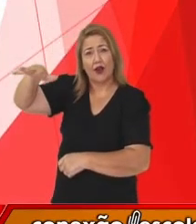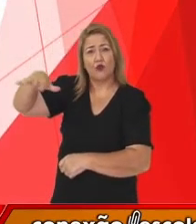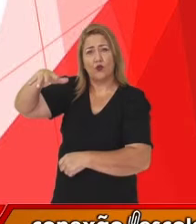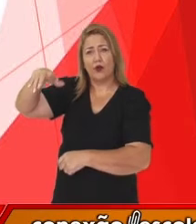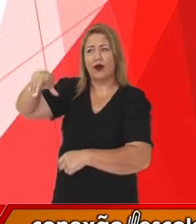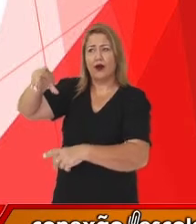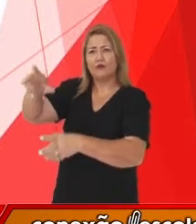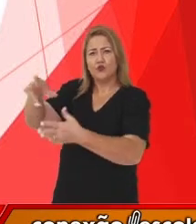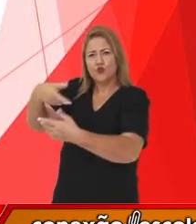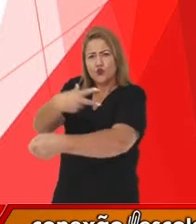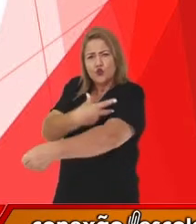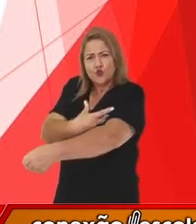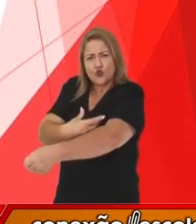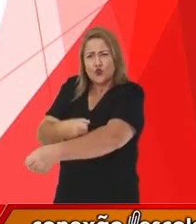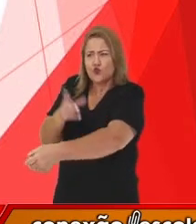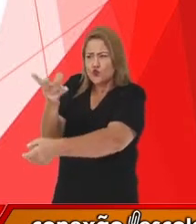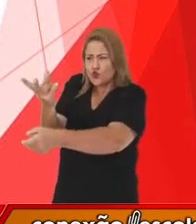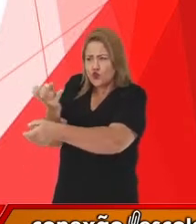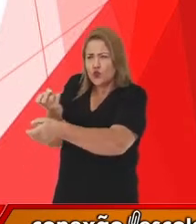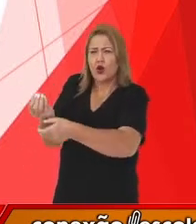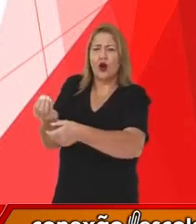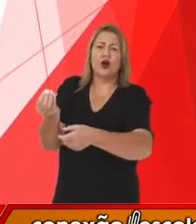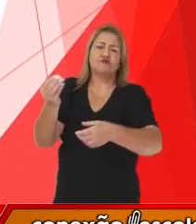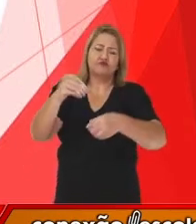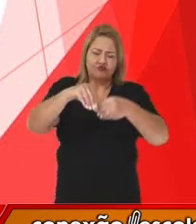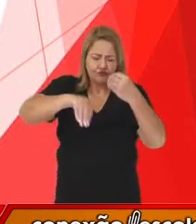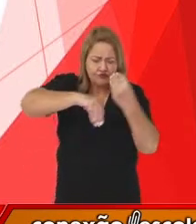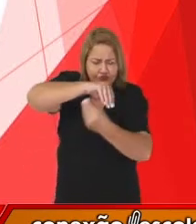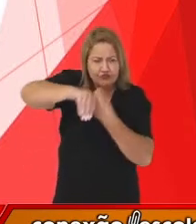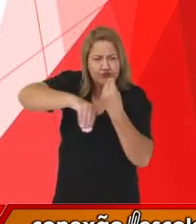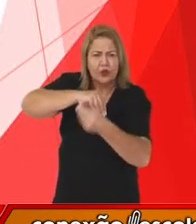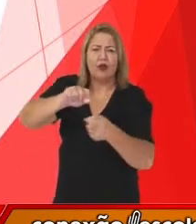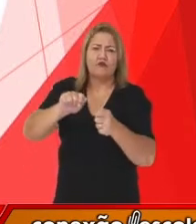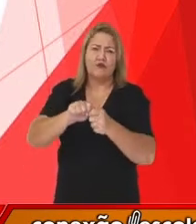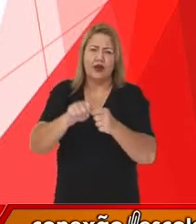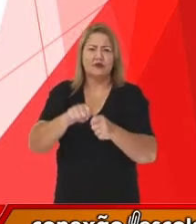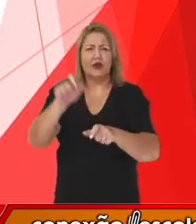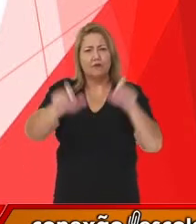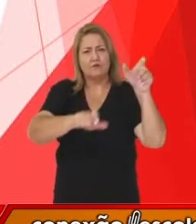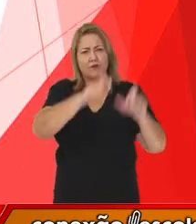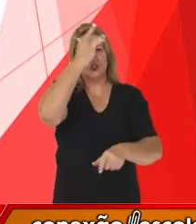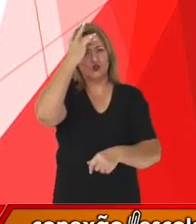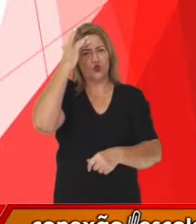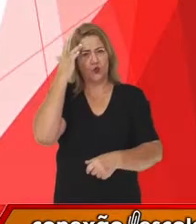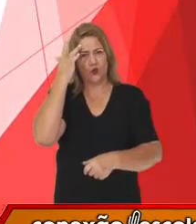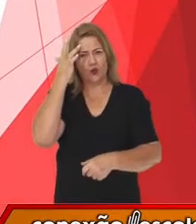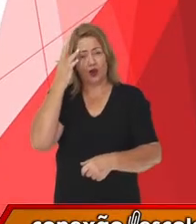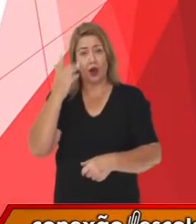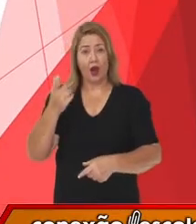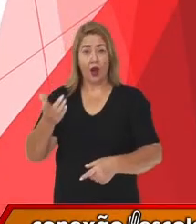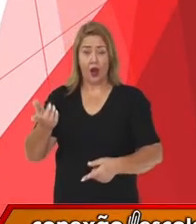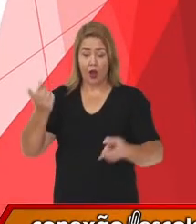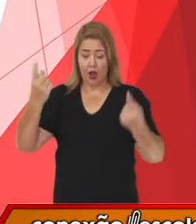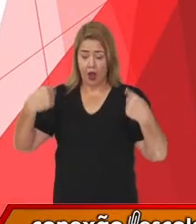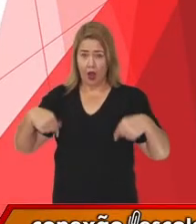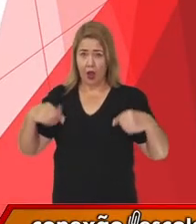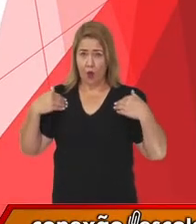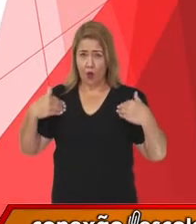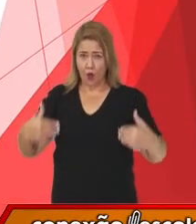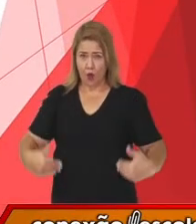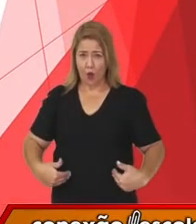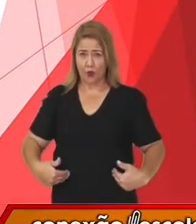possam combater esses possíveis agentes. Nosso corpo, por sua vez, tem barreiras naturais, como, por